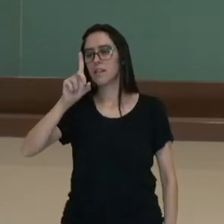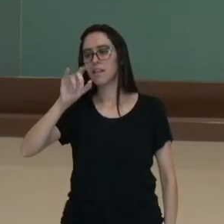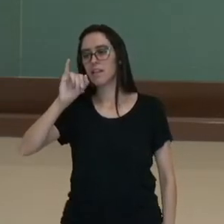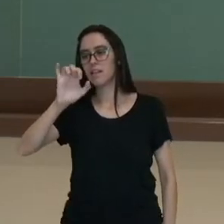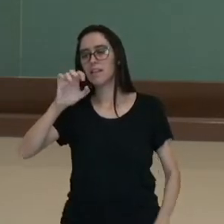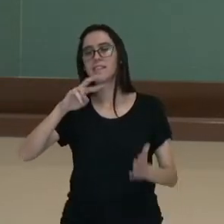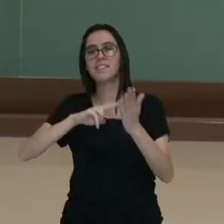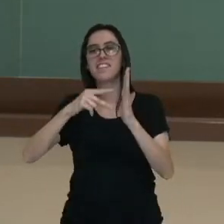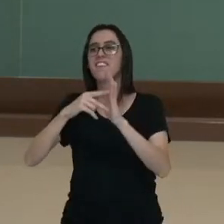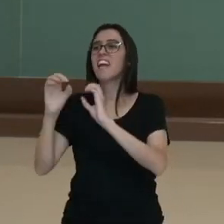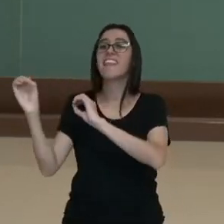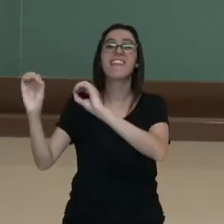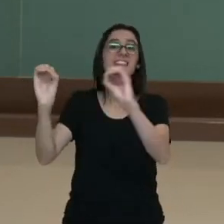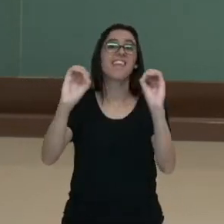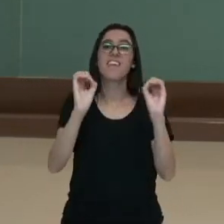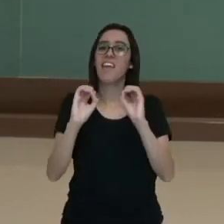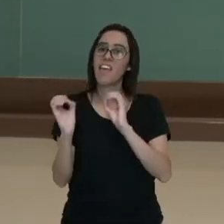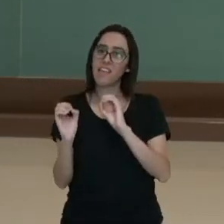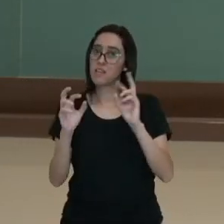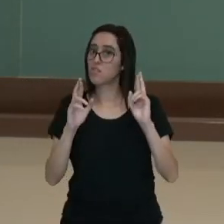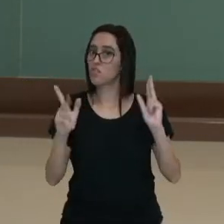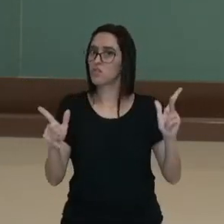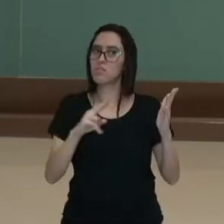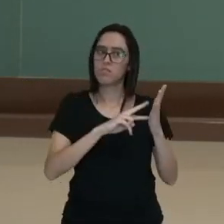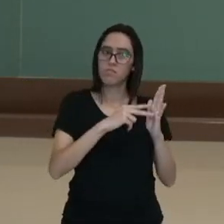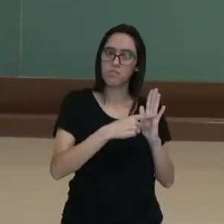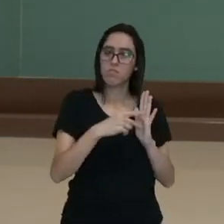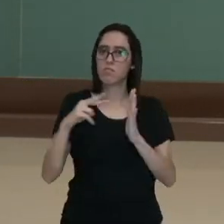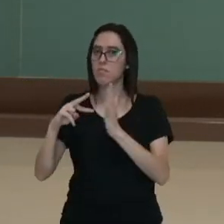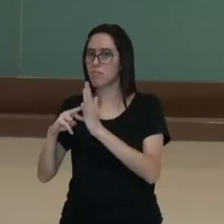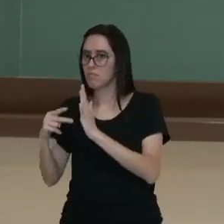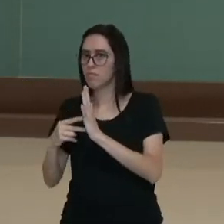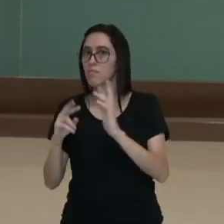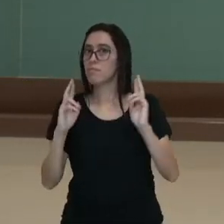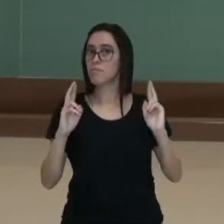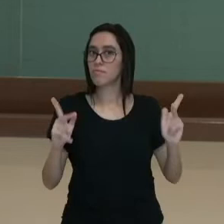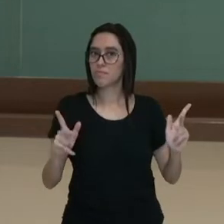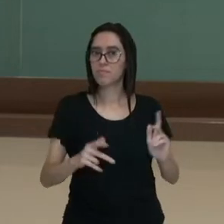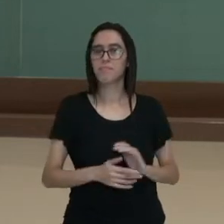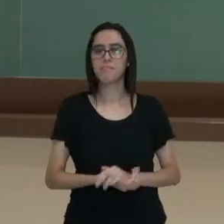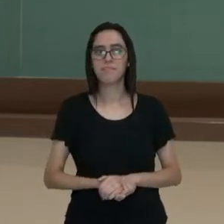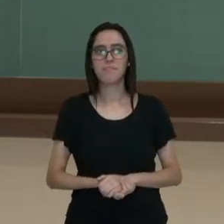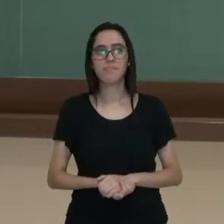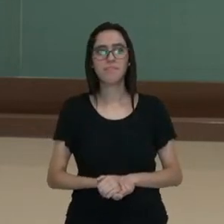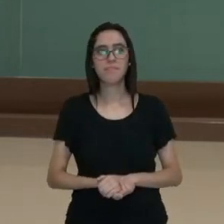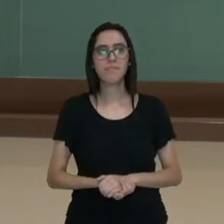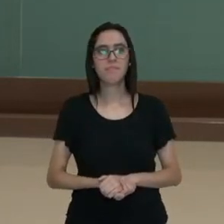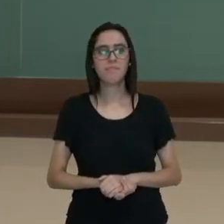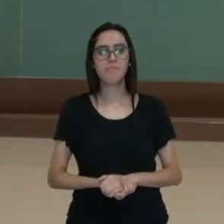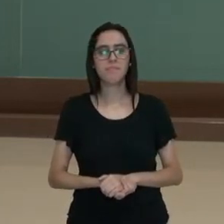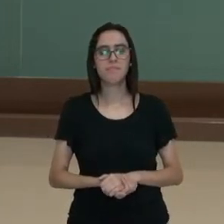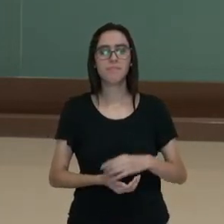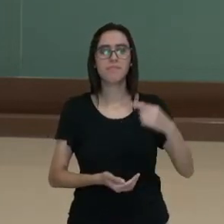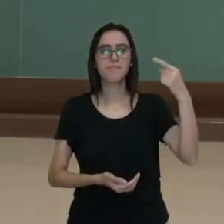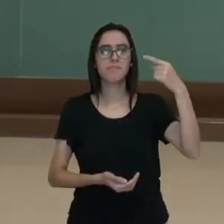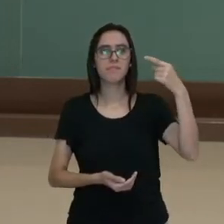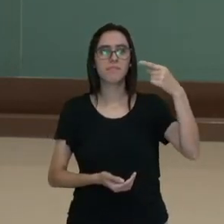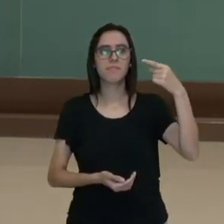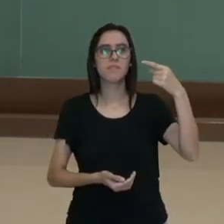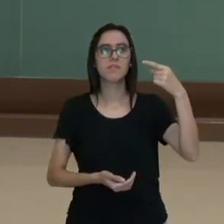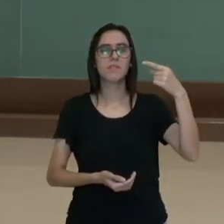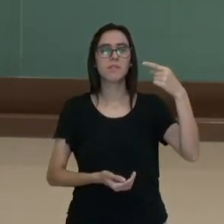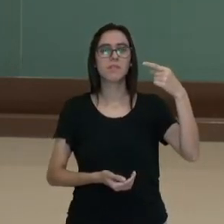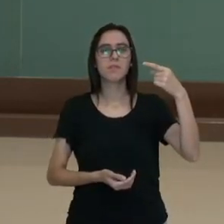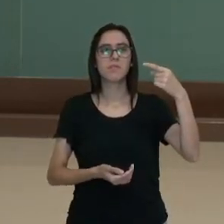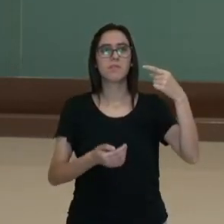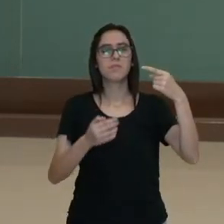é ninguém. São diferentes, tá? Nada me parece bom. A ninguém importa